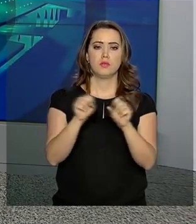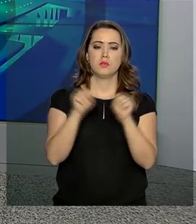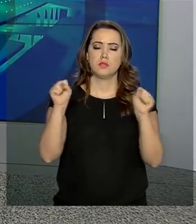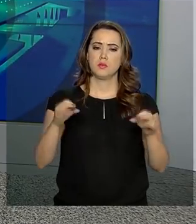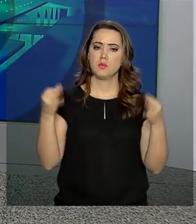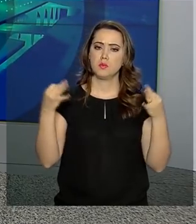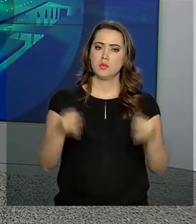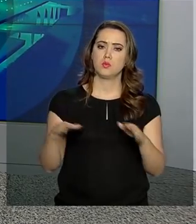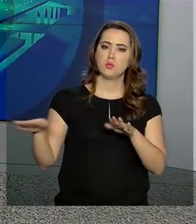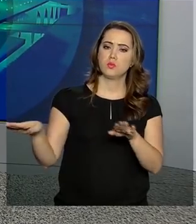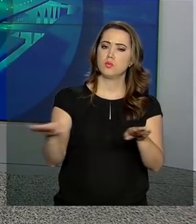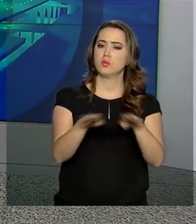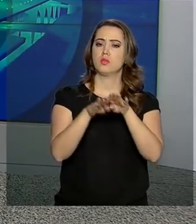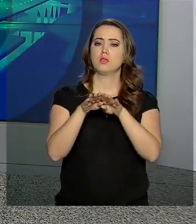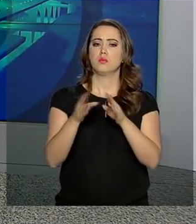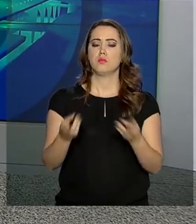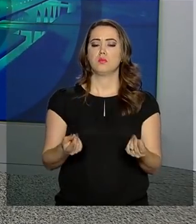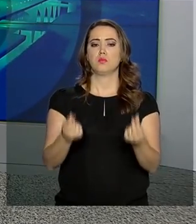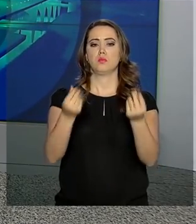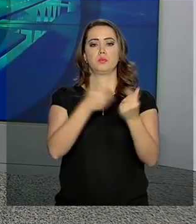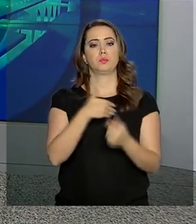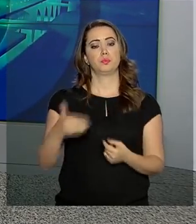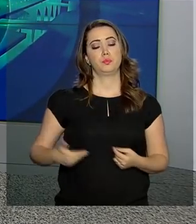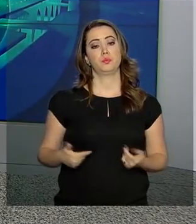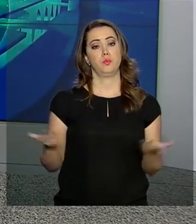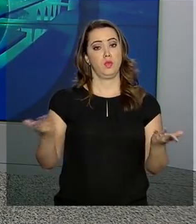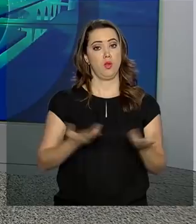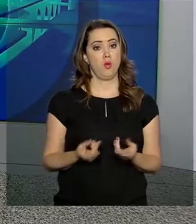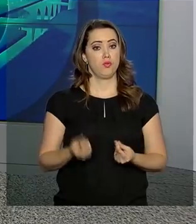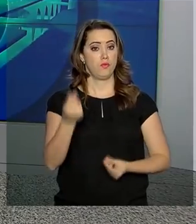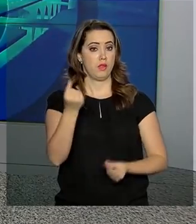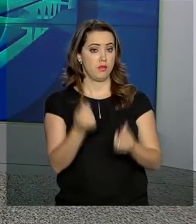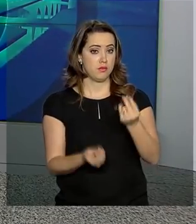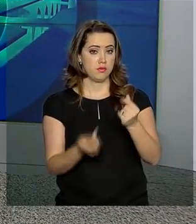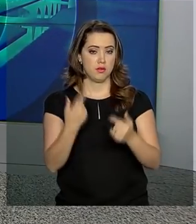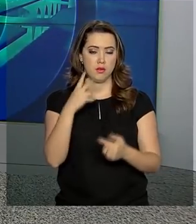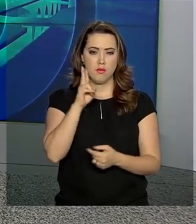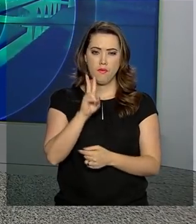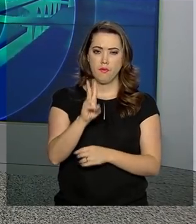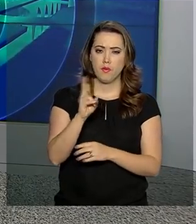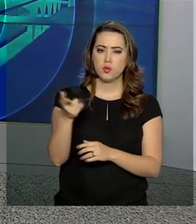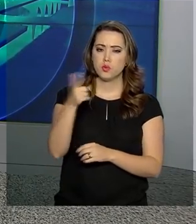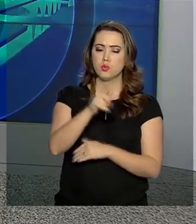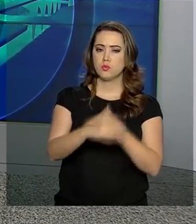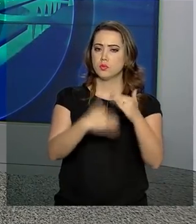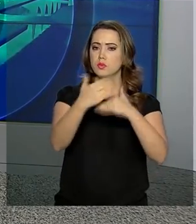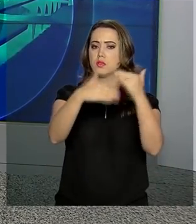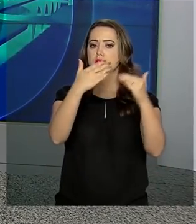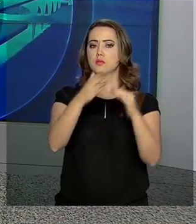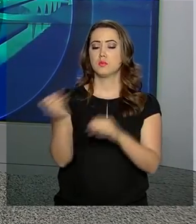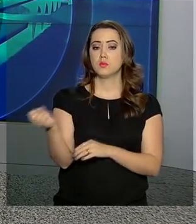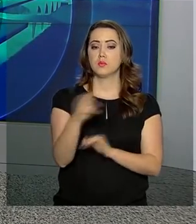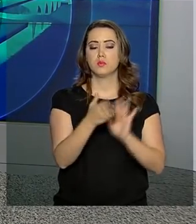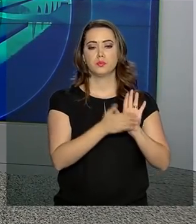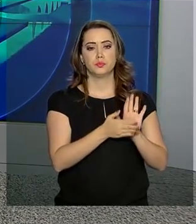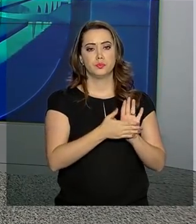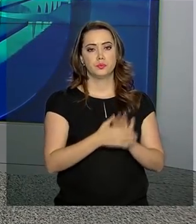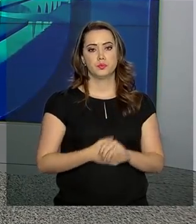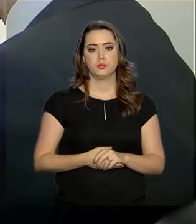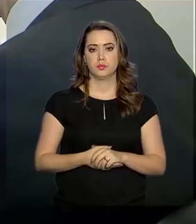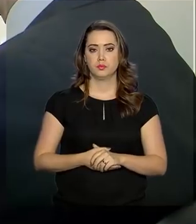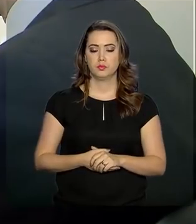justo e equilibrar as contas públicas. E o mercado financeiro aposta na retomada do crescimento com a nova proposta.